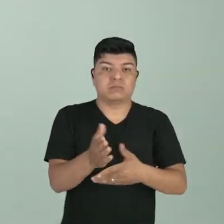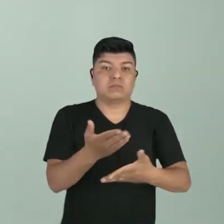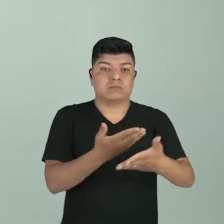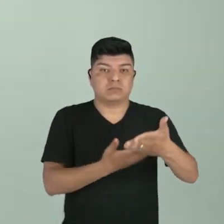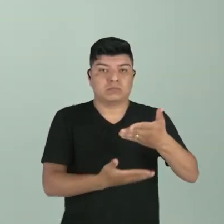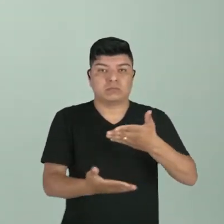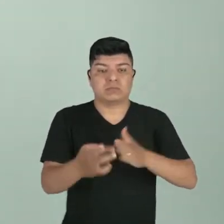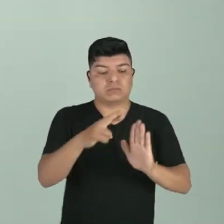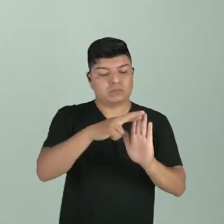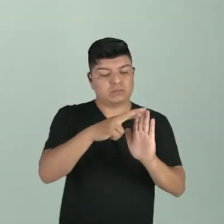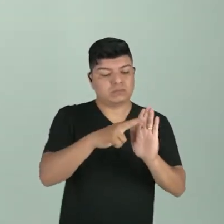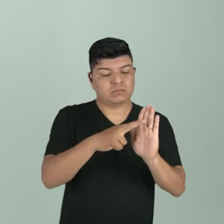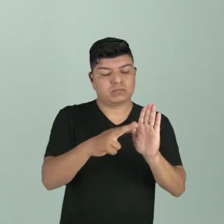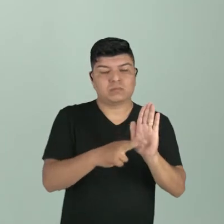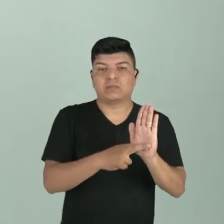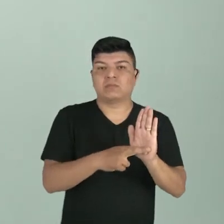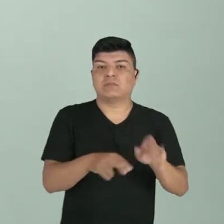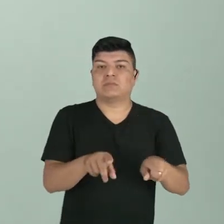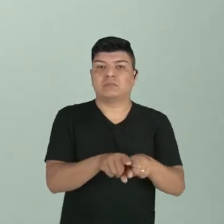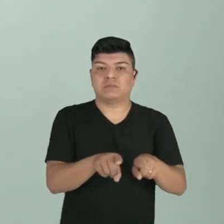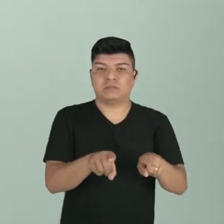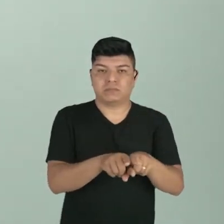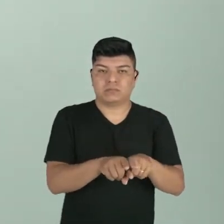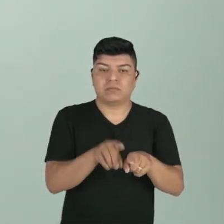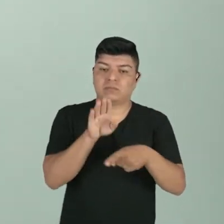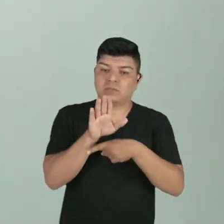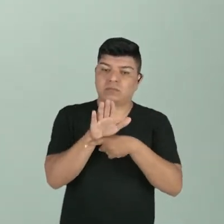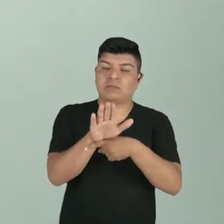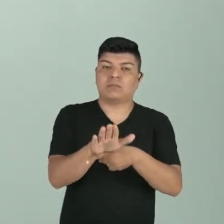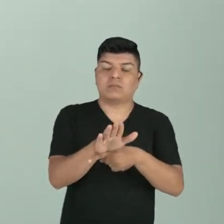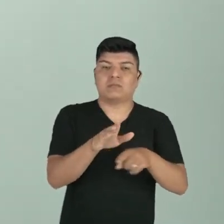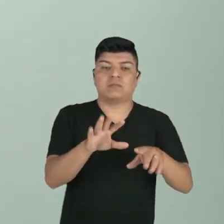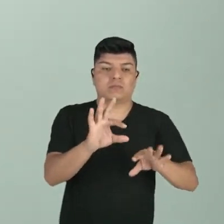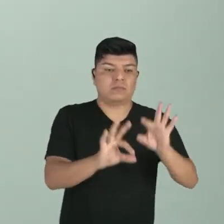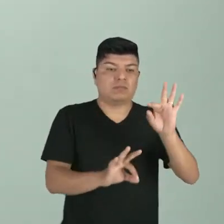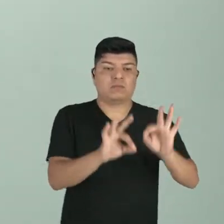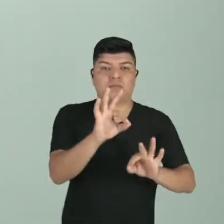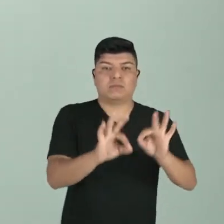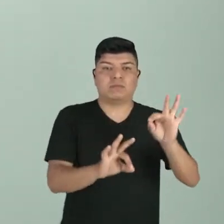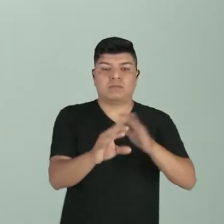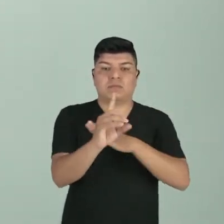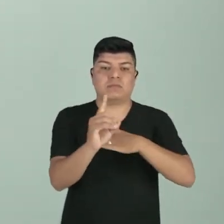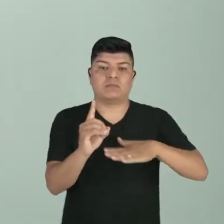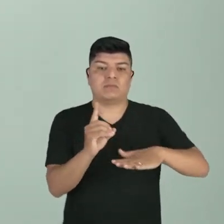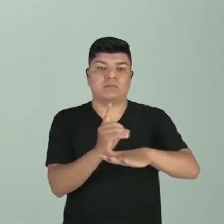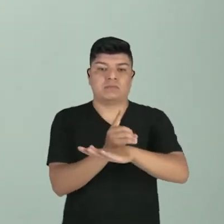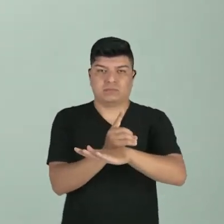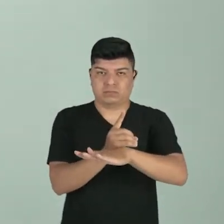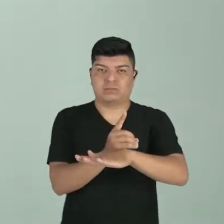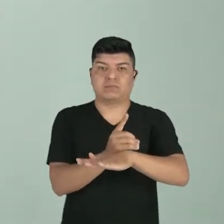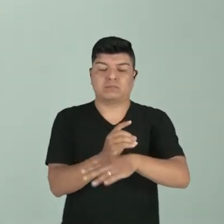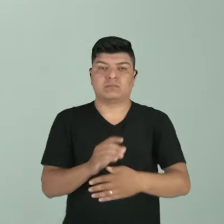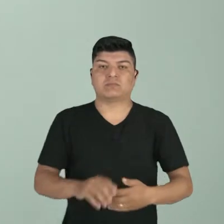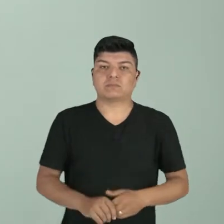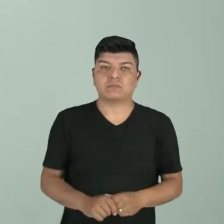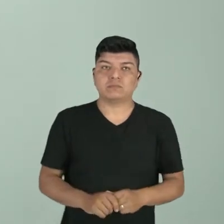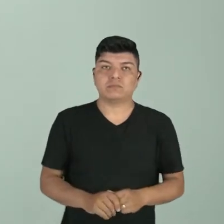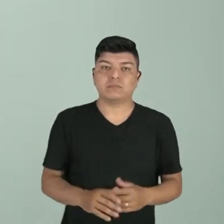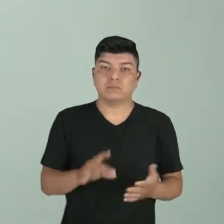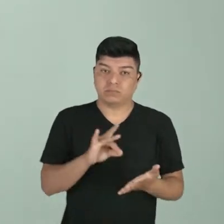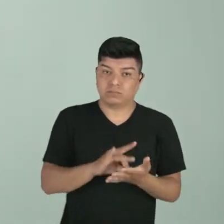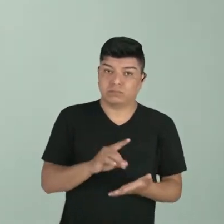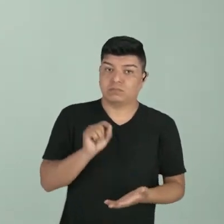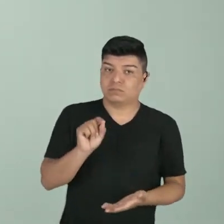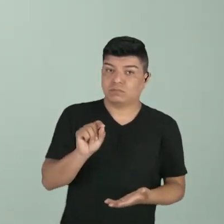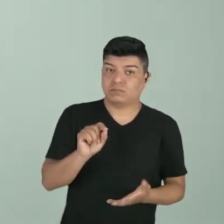disseminação de regras e, obviamente, contribuem na organização da sociedade. Fato